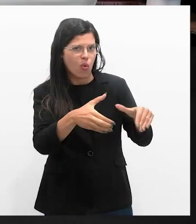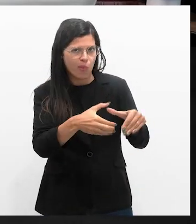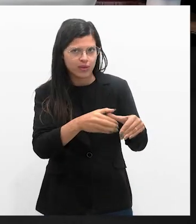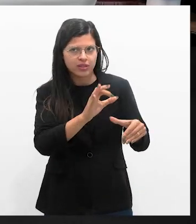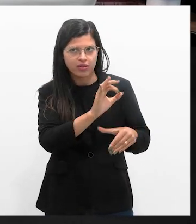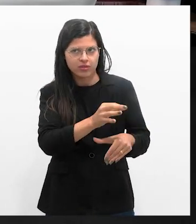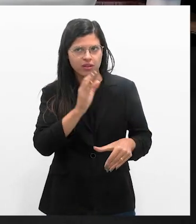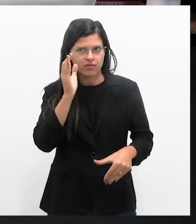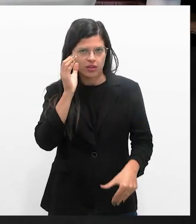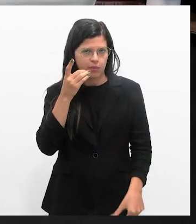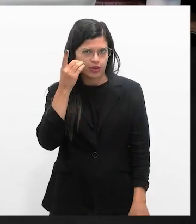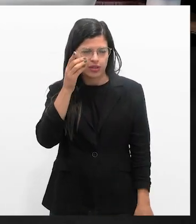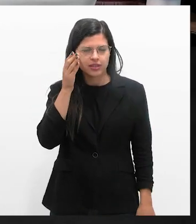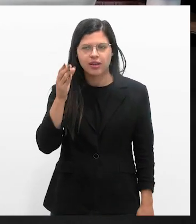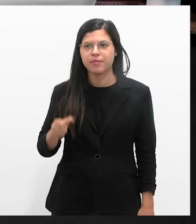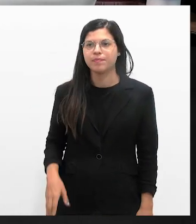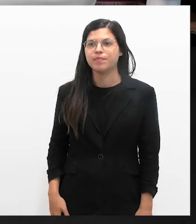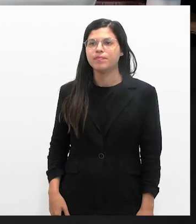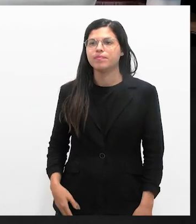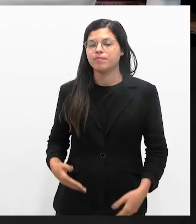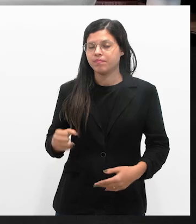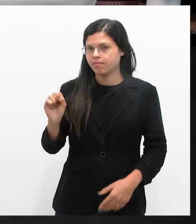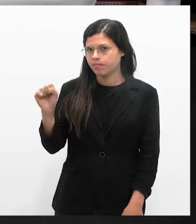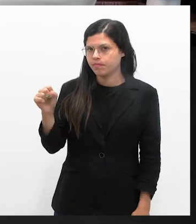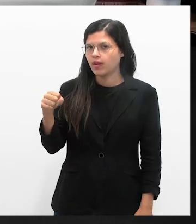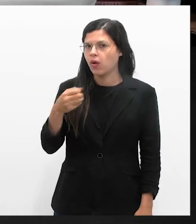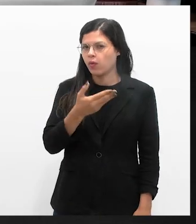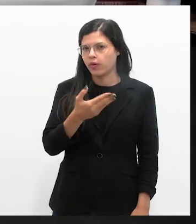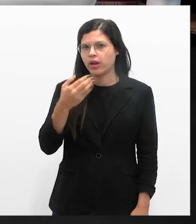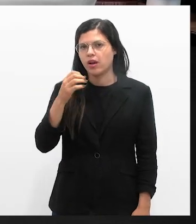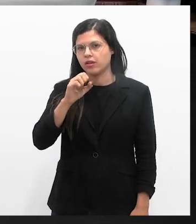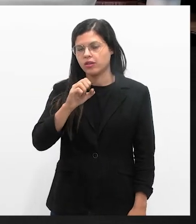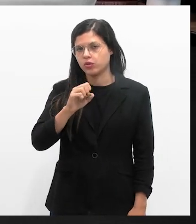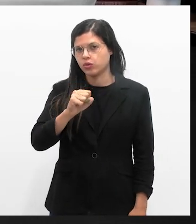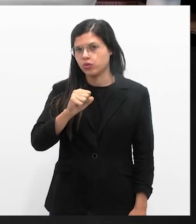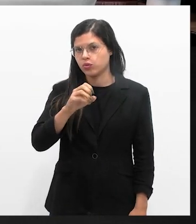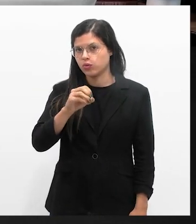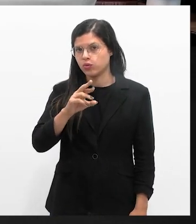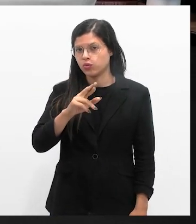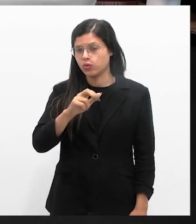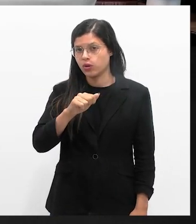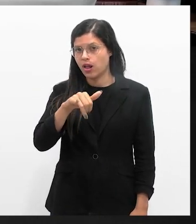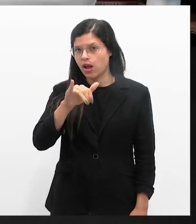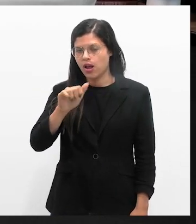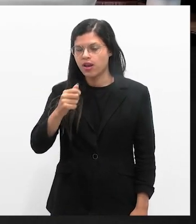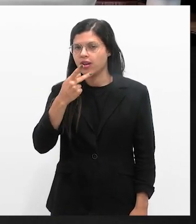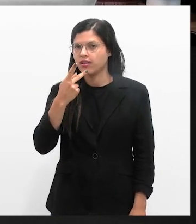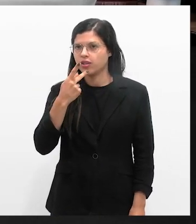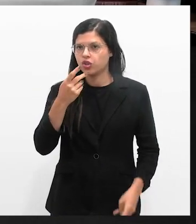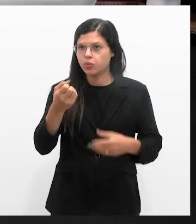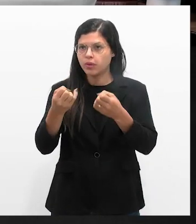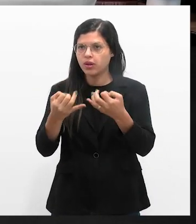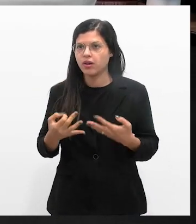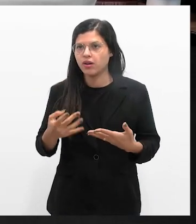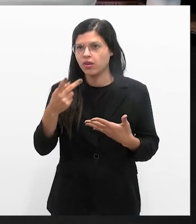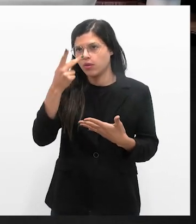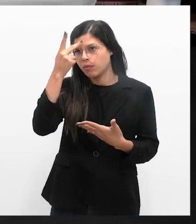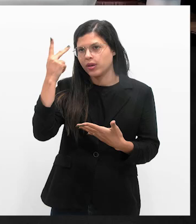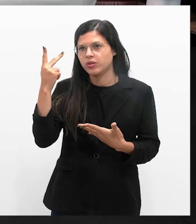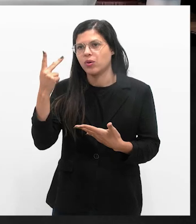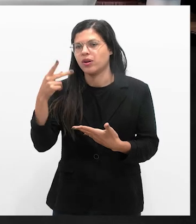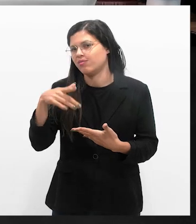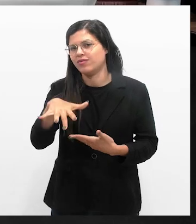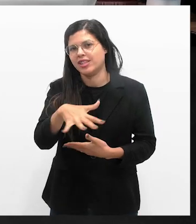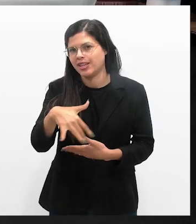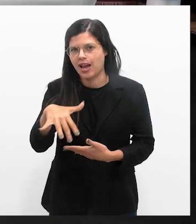senhora... exatamente. O que Soraya aqui está tentando, talvez, traduzir para aqueles que não trabalham nessa